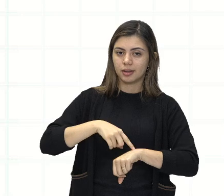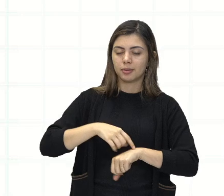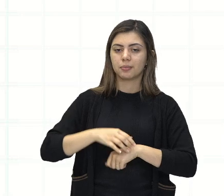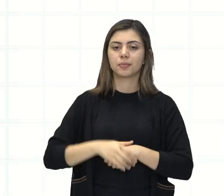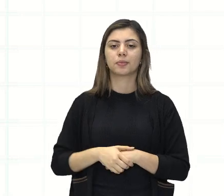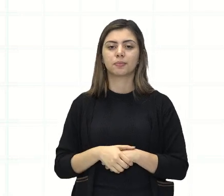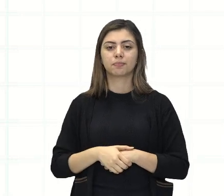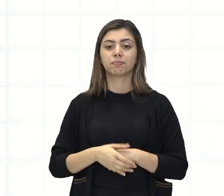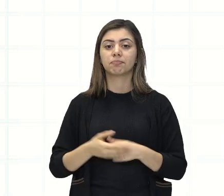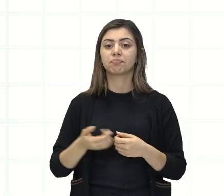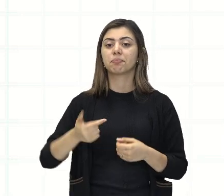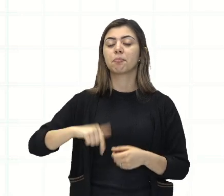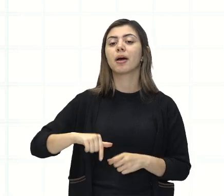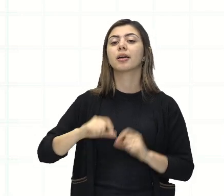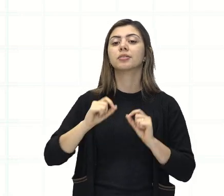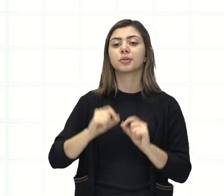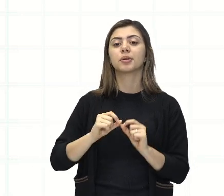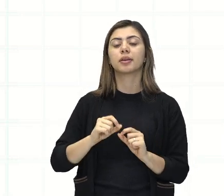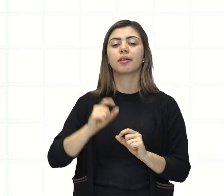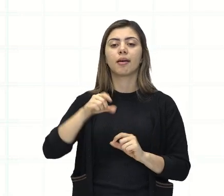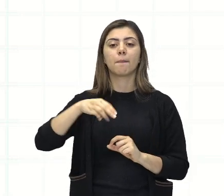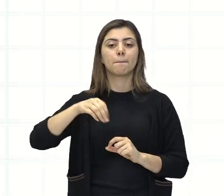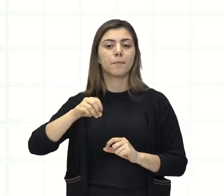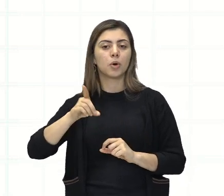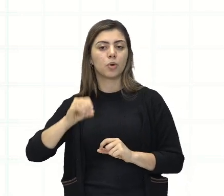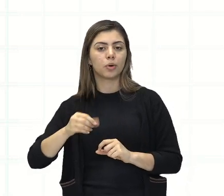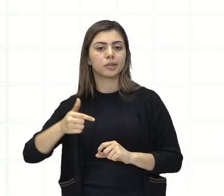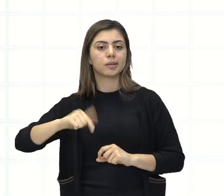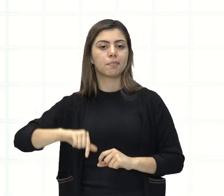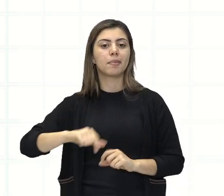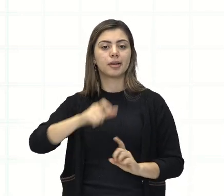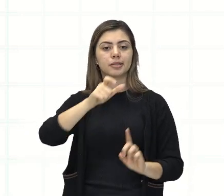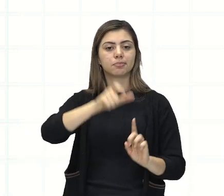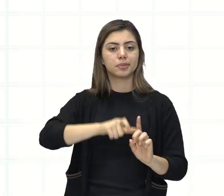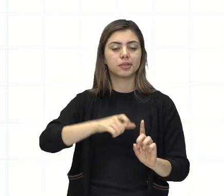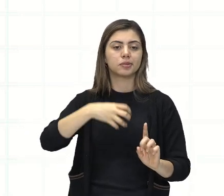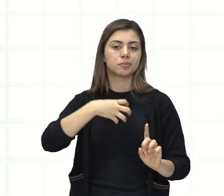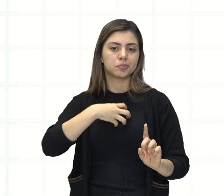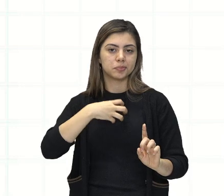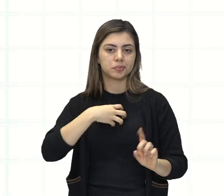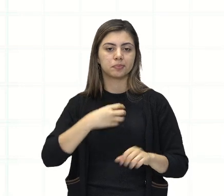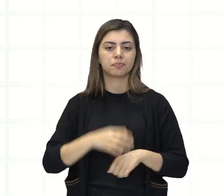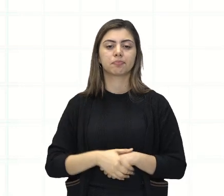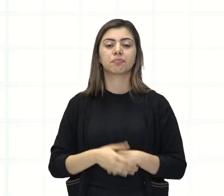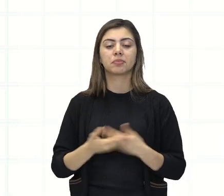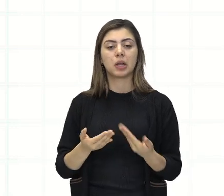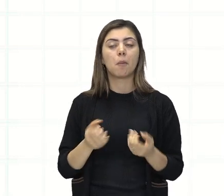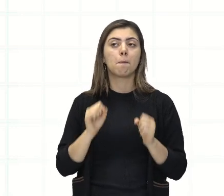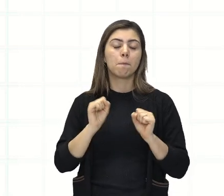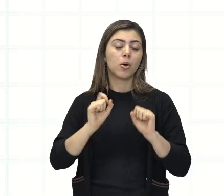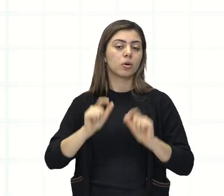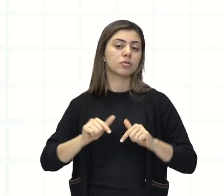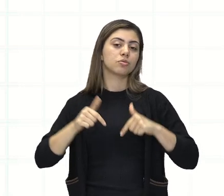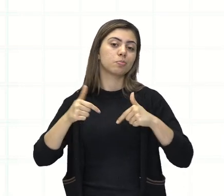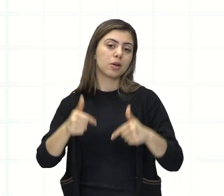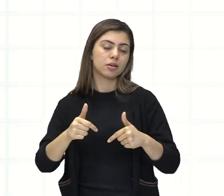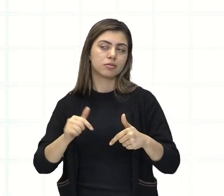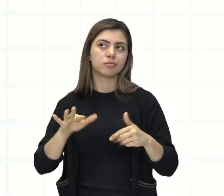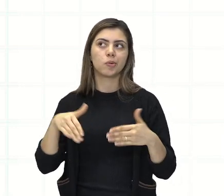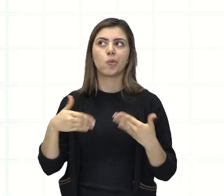daí. Modo e pessoa, né? Que vai exprimir ou uma